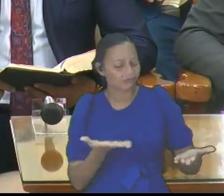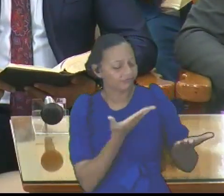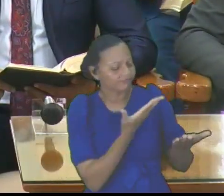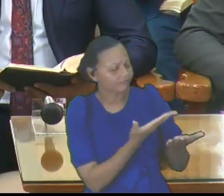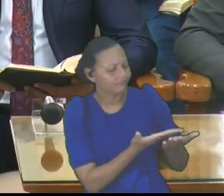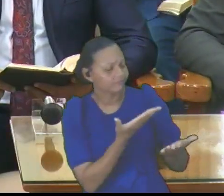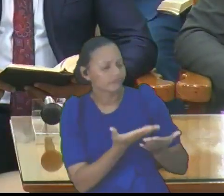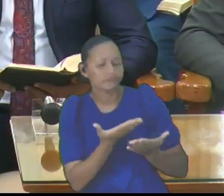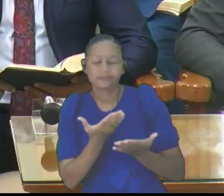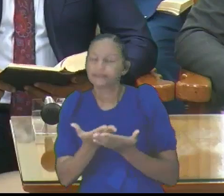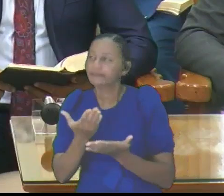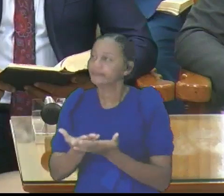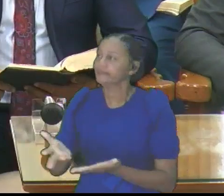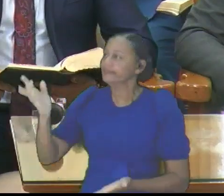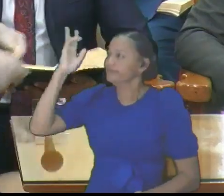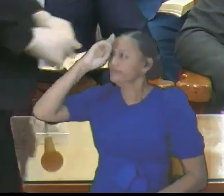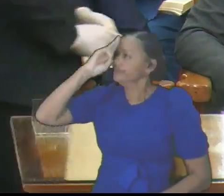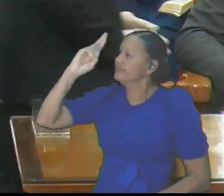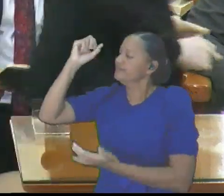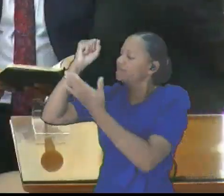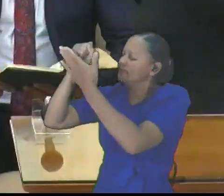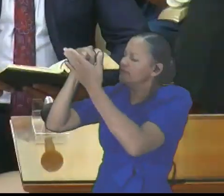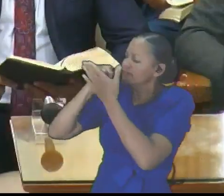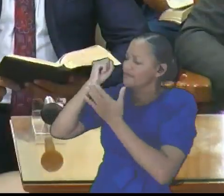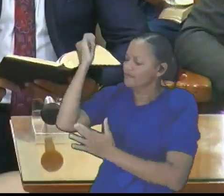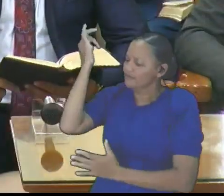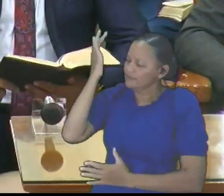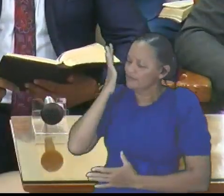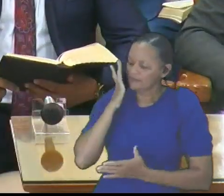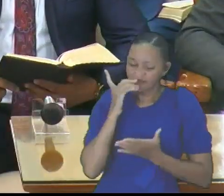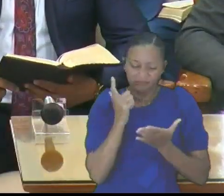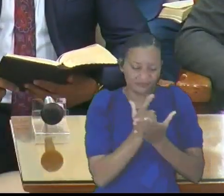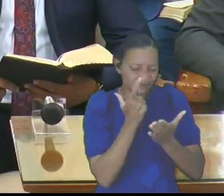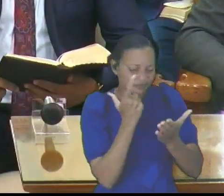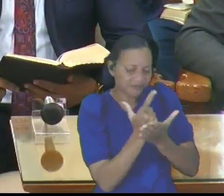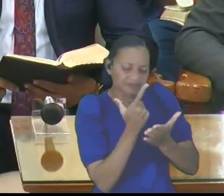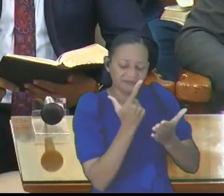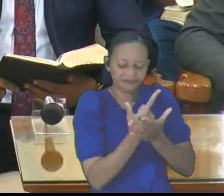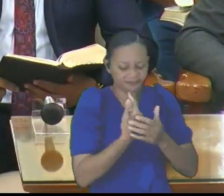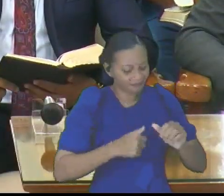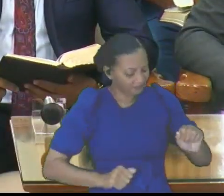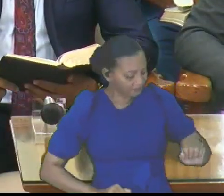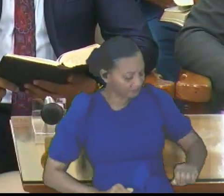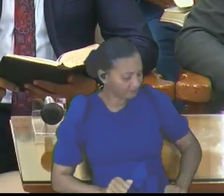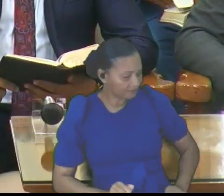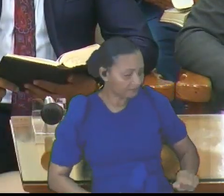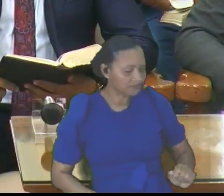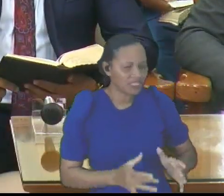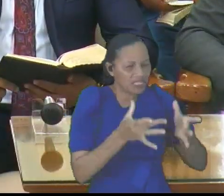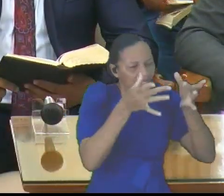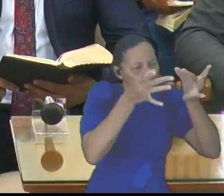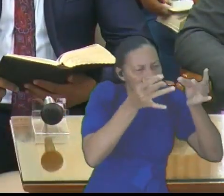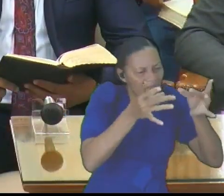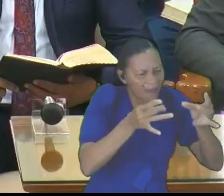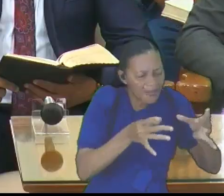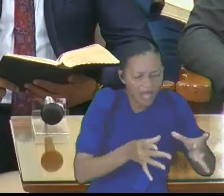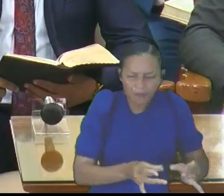Deus o livro dos Atos dos Apóstolos, os detalhes, as